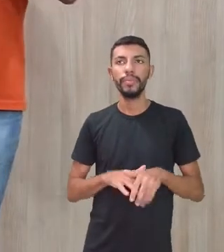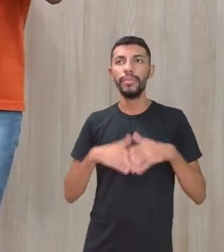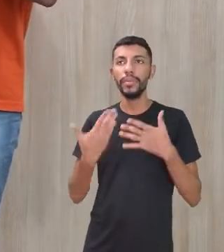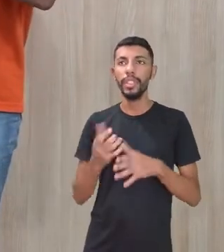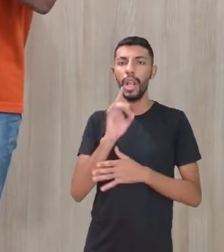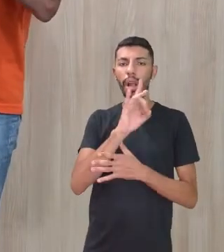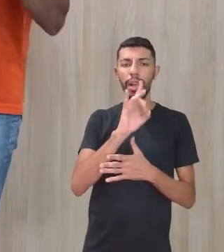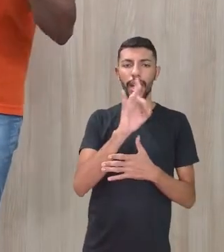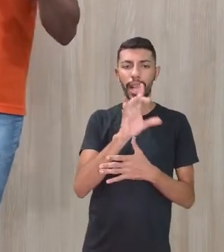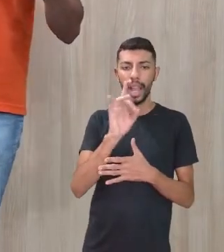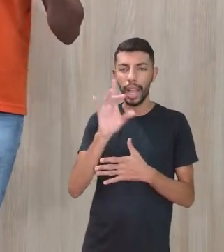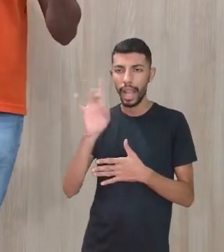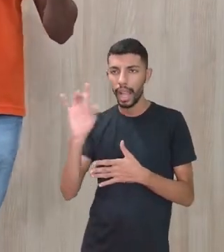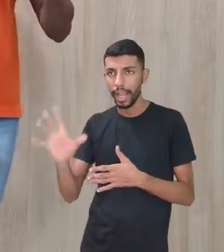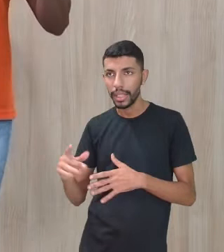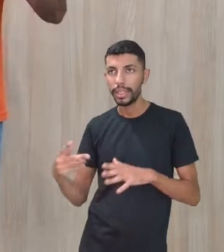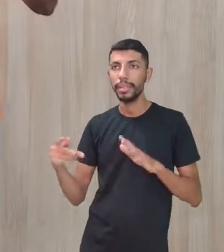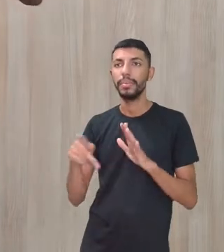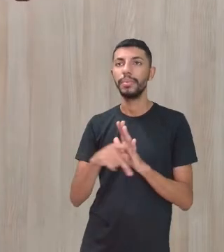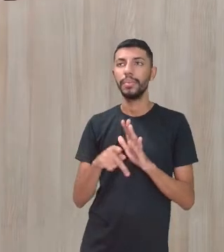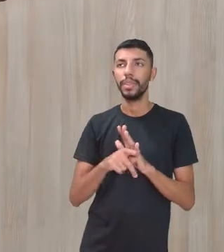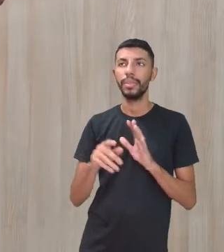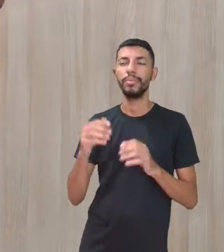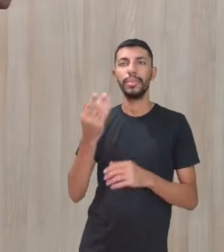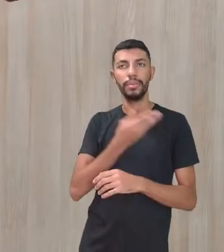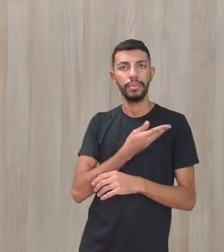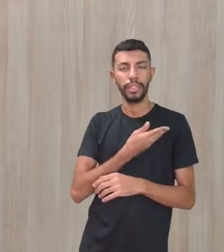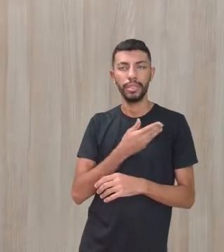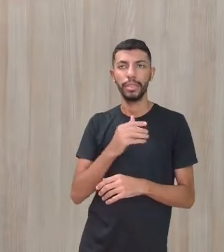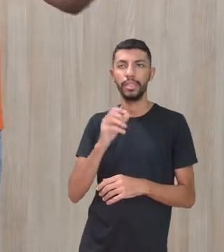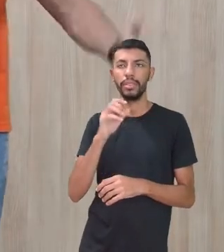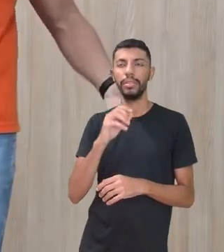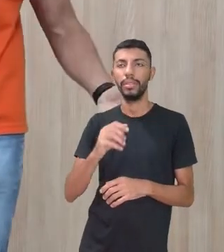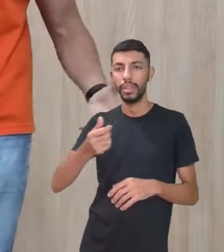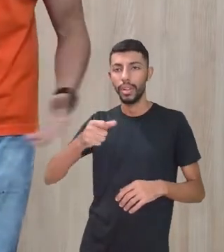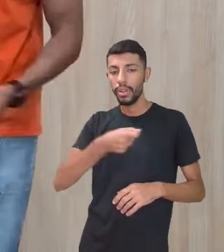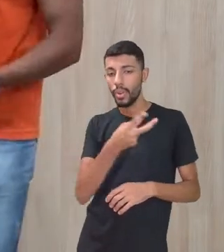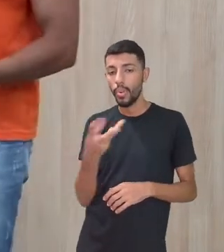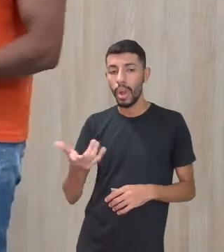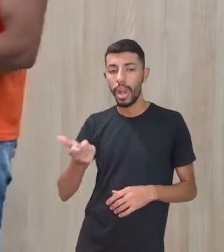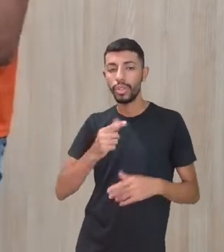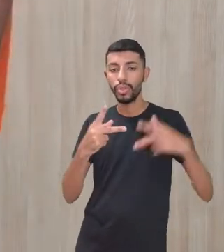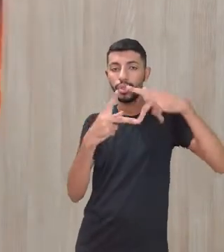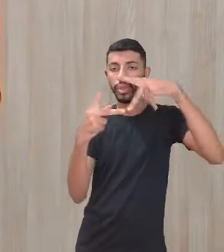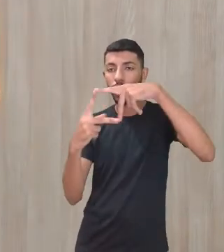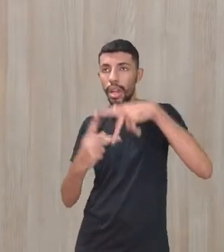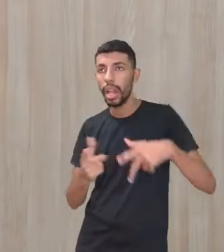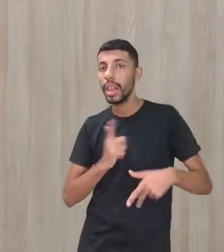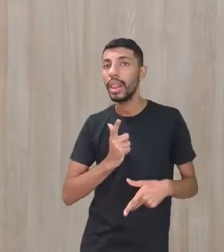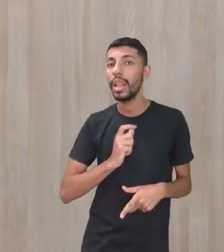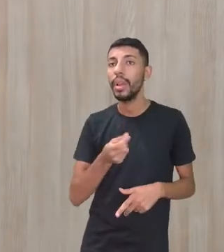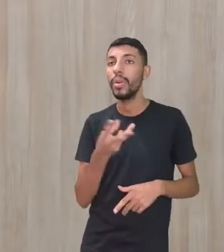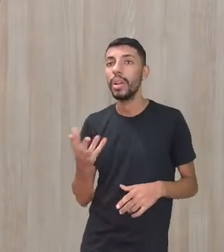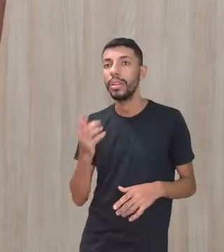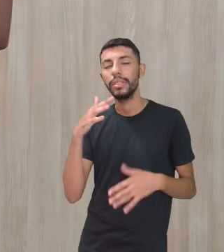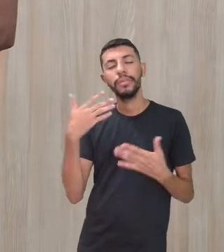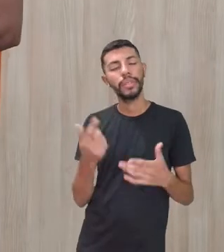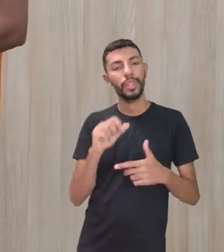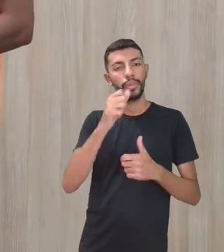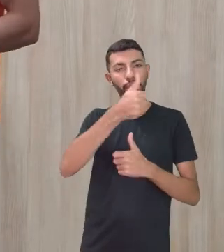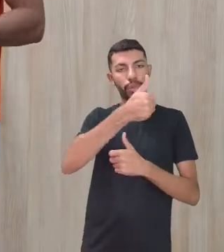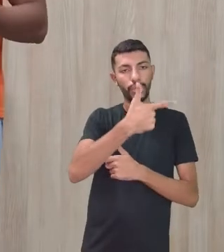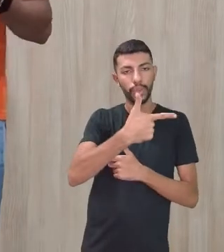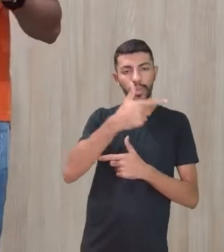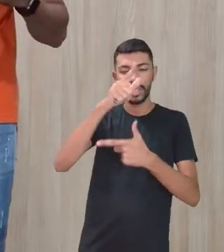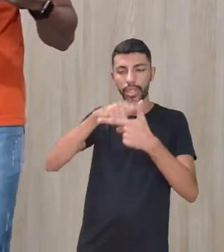cada pedacinho desse aí, certo? Cada amigo desse aí vai ficar com quantos pedaços? Então, eu dividi o 12 pelo 3,